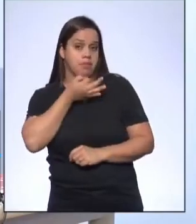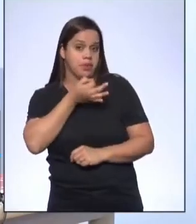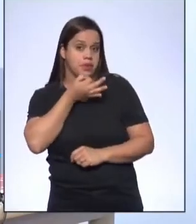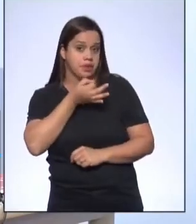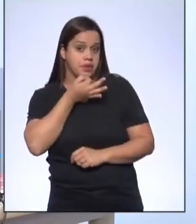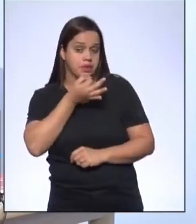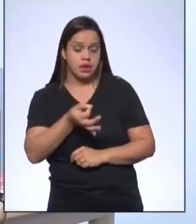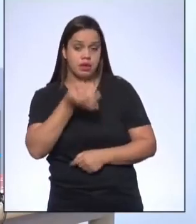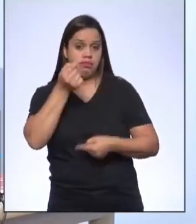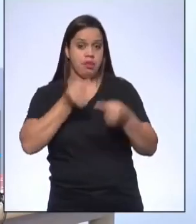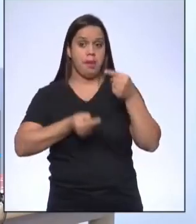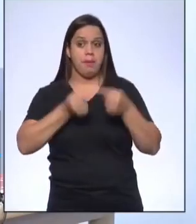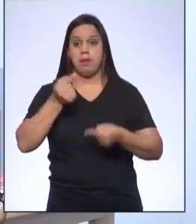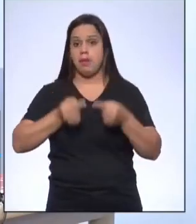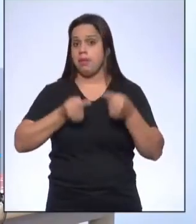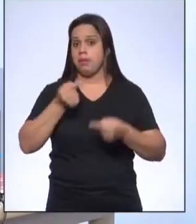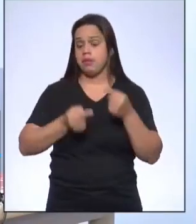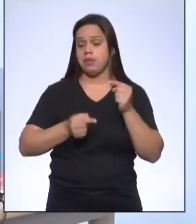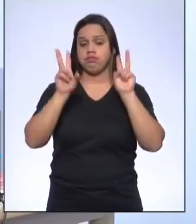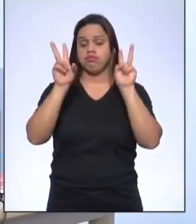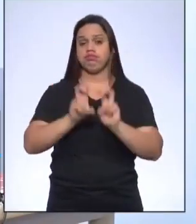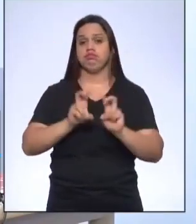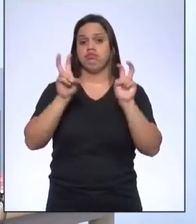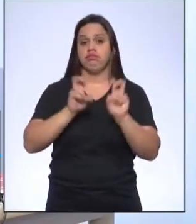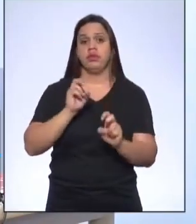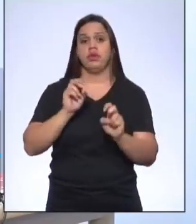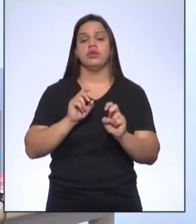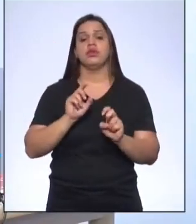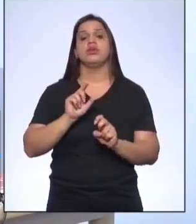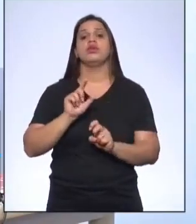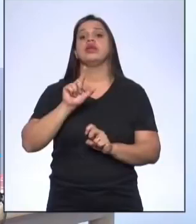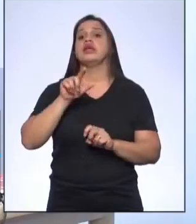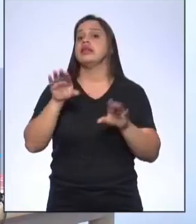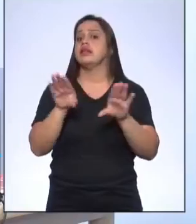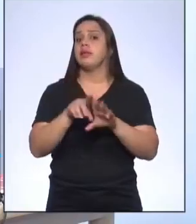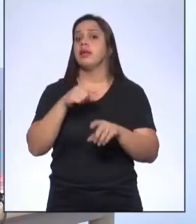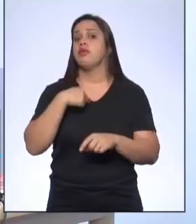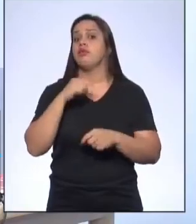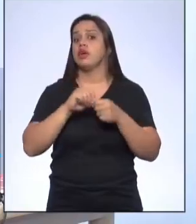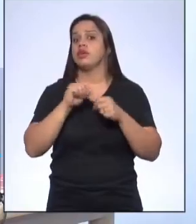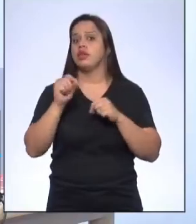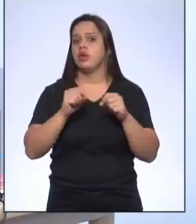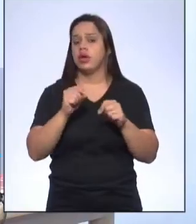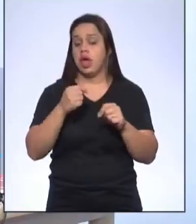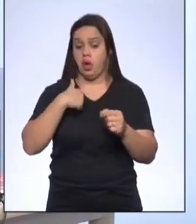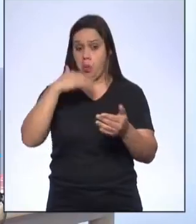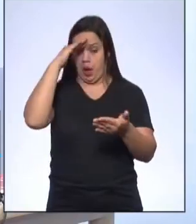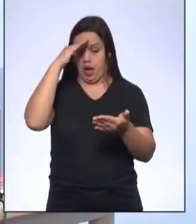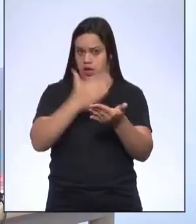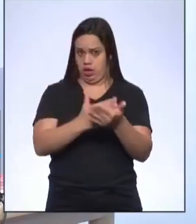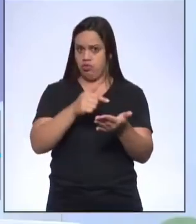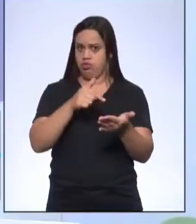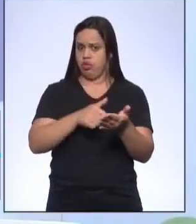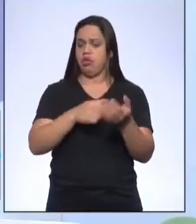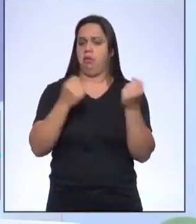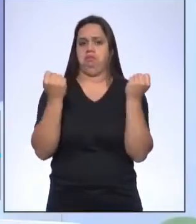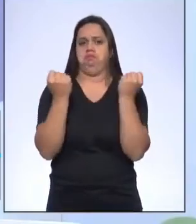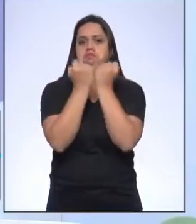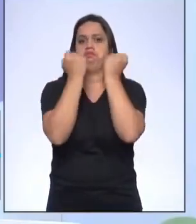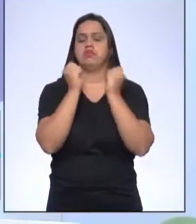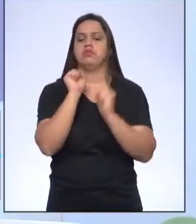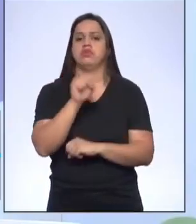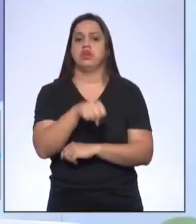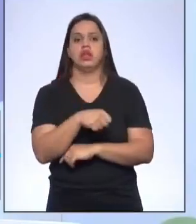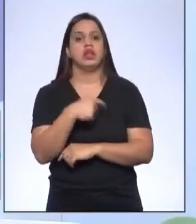vista, discutir acerca de um assunto e vou defender o que eu acredito, né, gente? Então eu vou dar uma